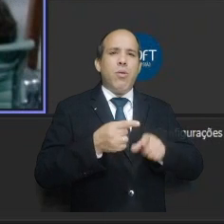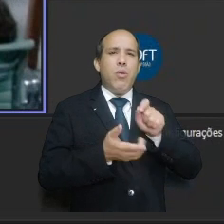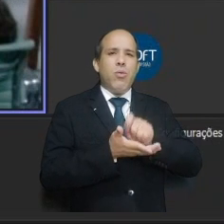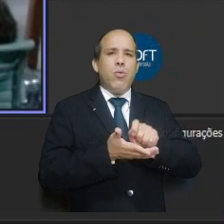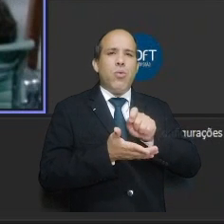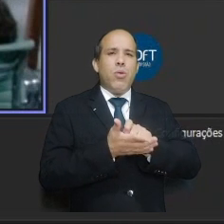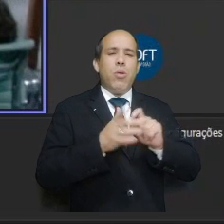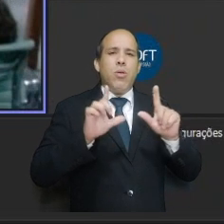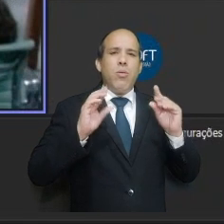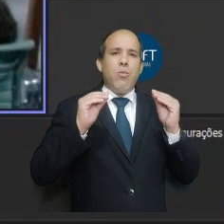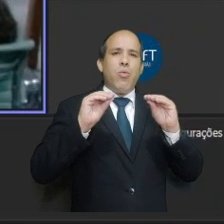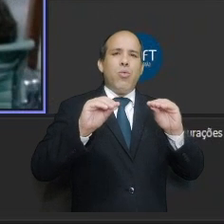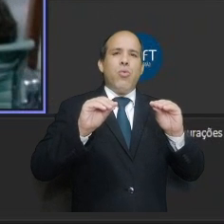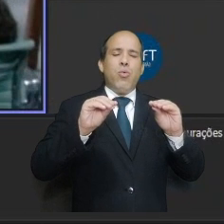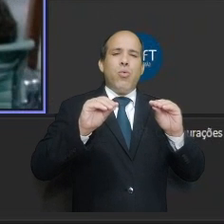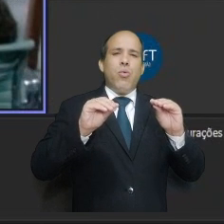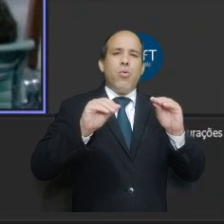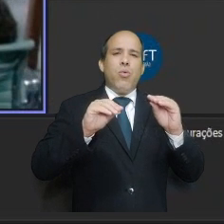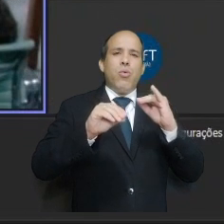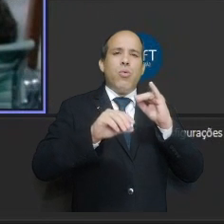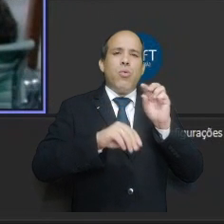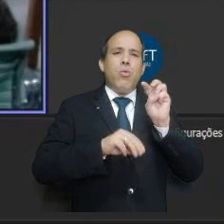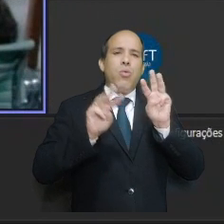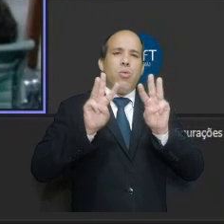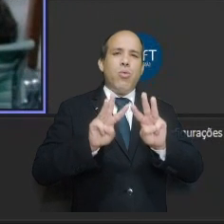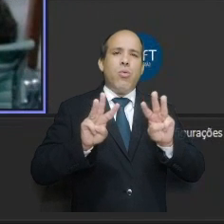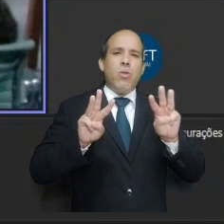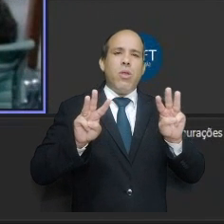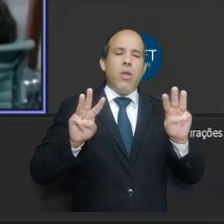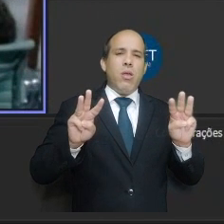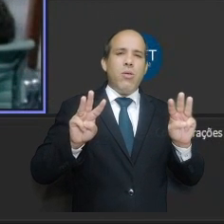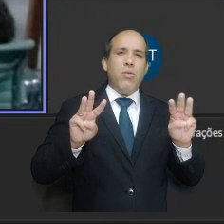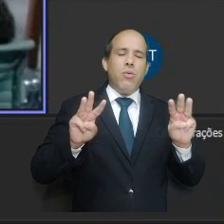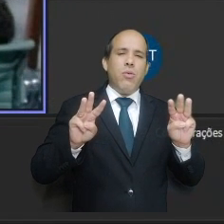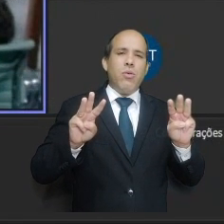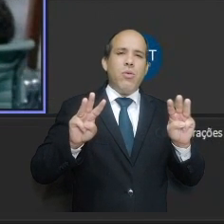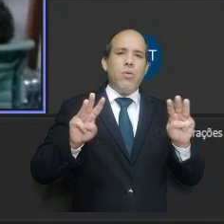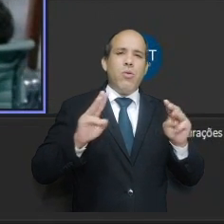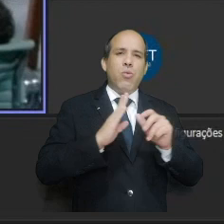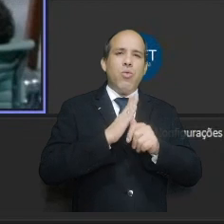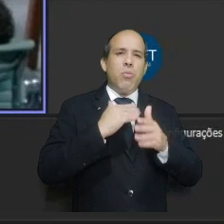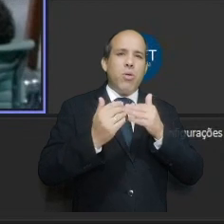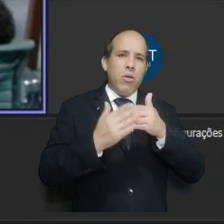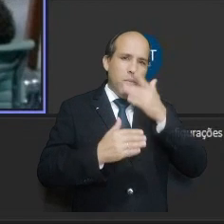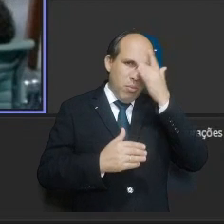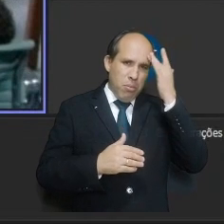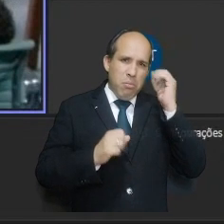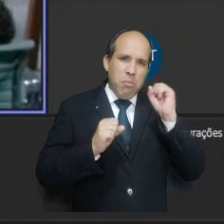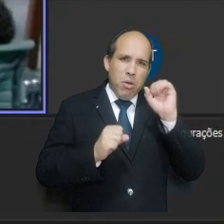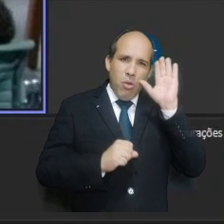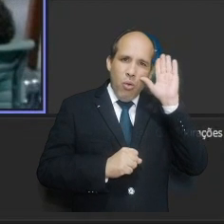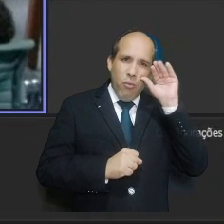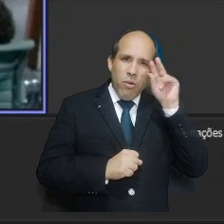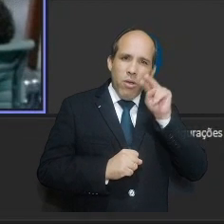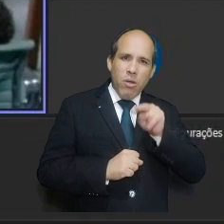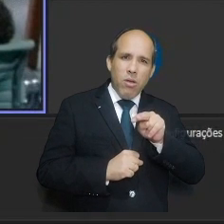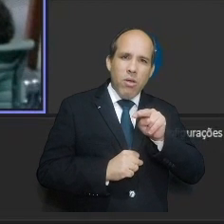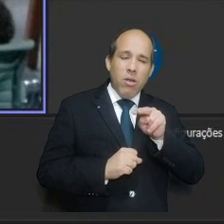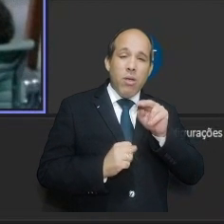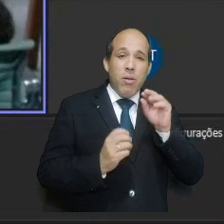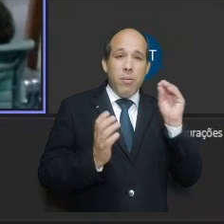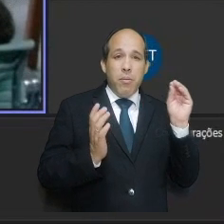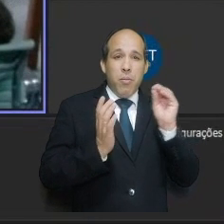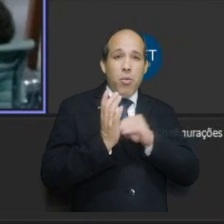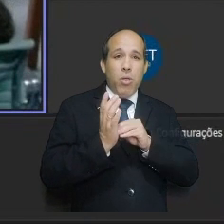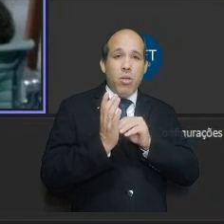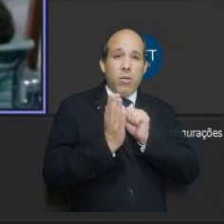censura escrita, que foi publicada no site do clube para qualquer um que quisesse ter acesso.